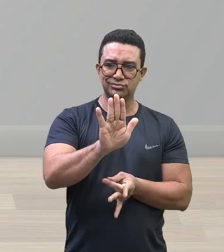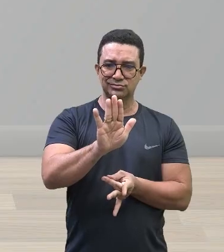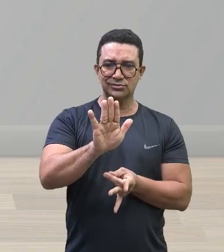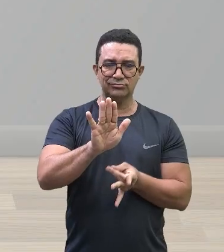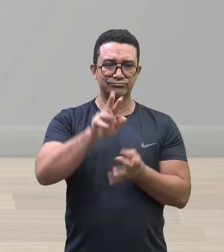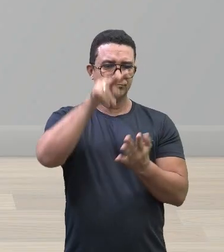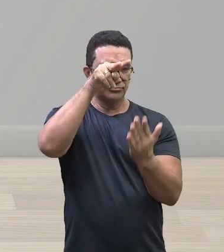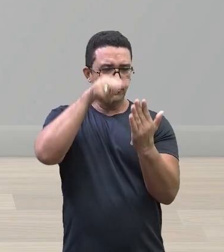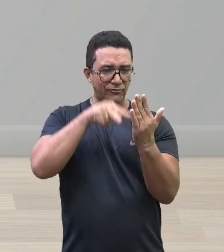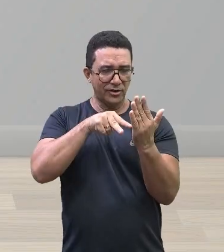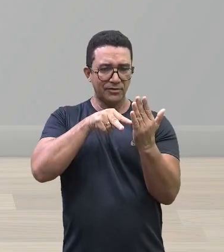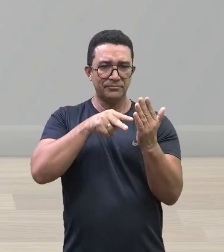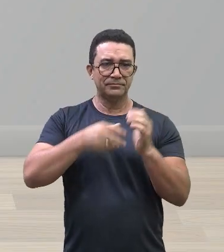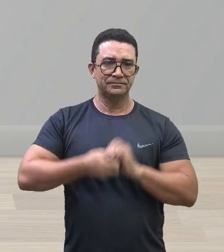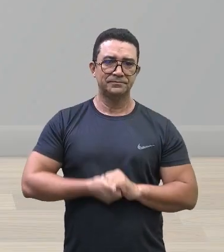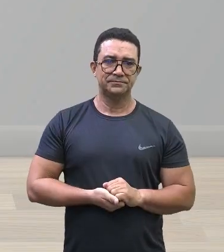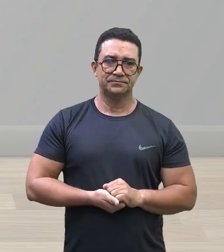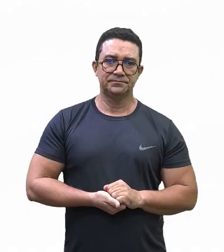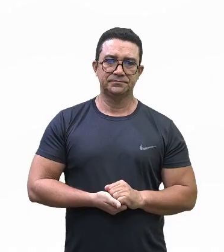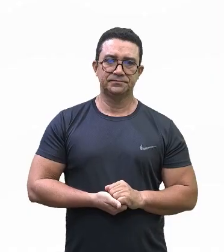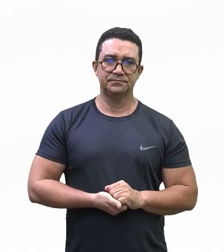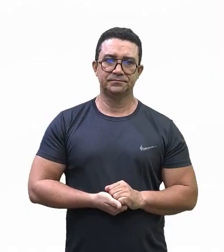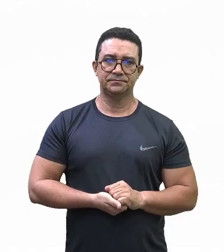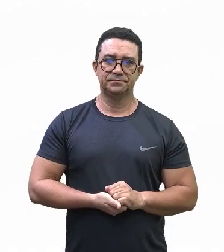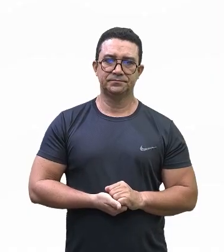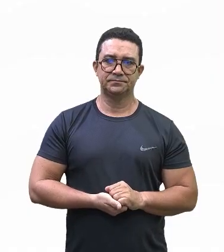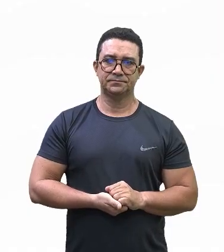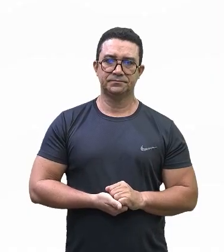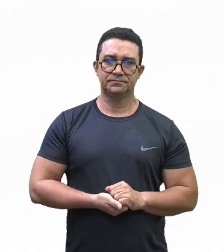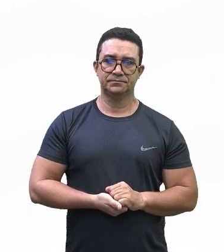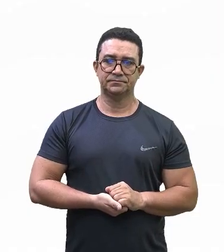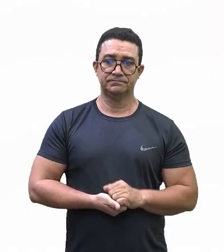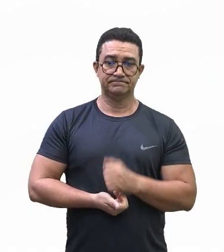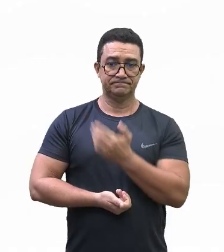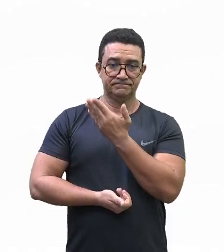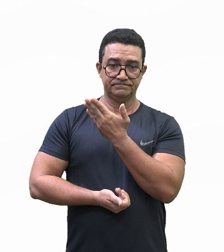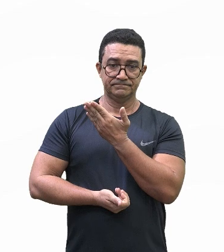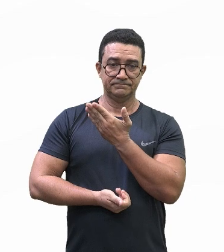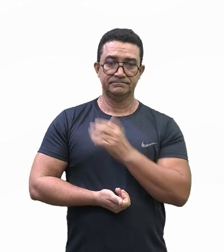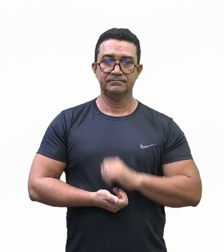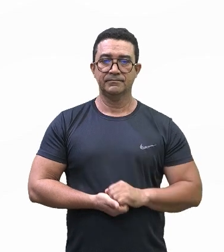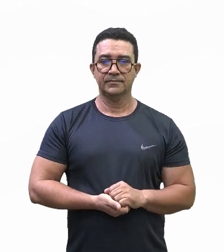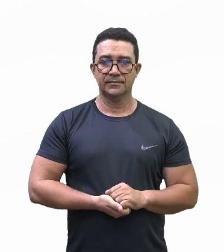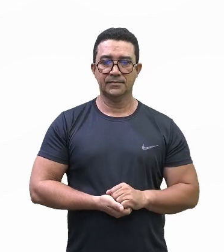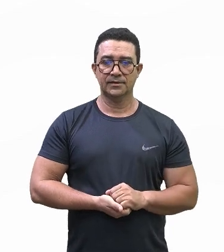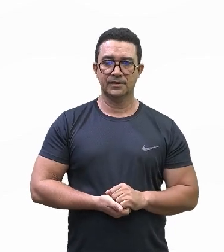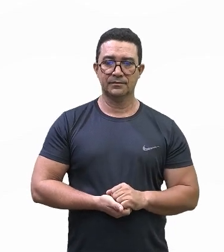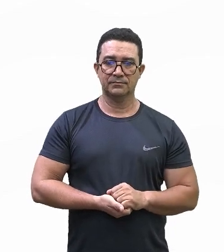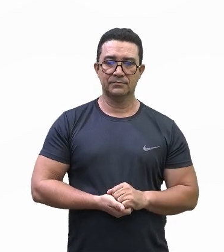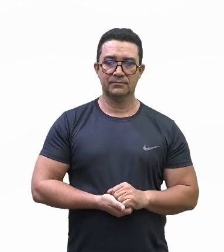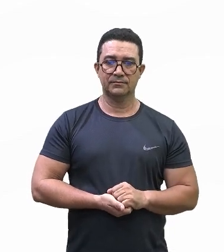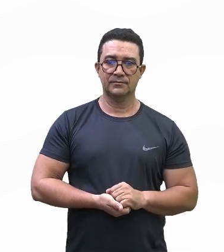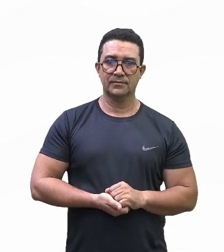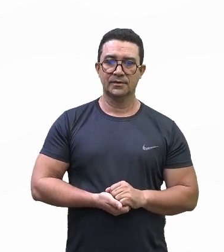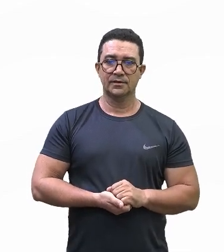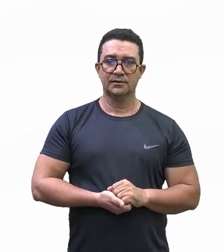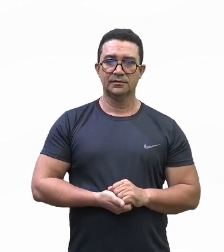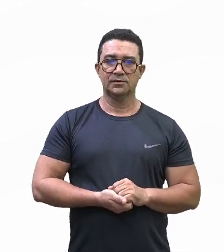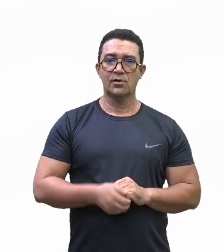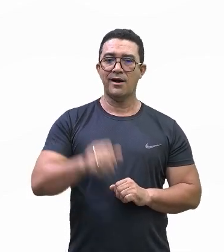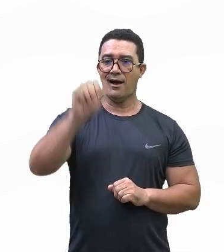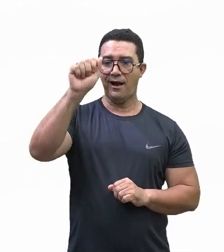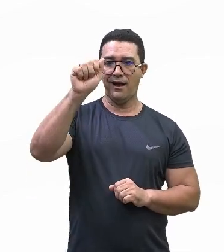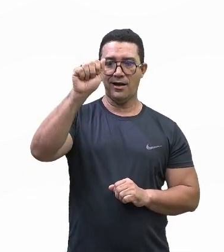seguinte, pode voltar lá na etiqueta mais uma vez, e vai perceber que você tem de A a